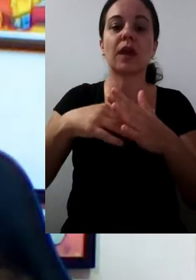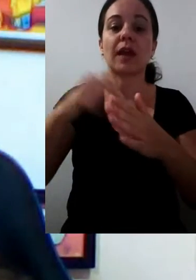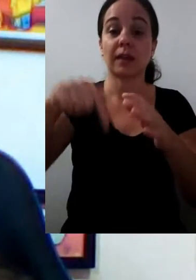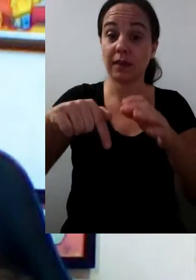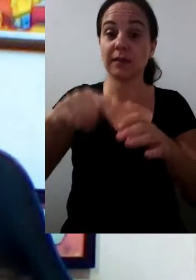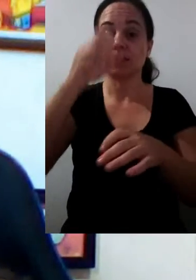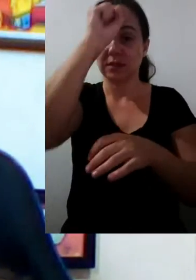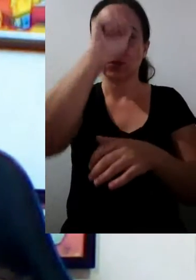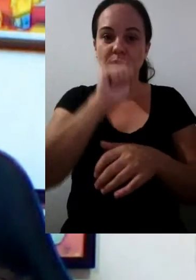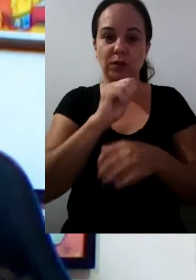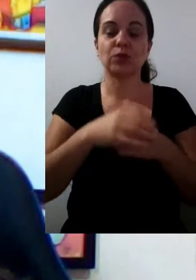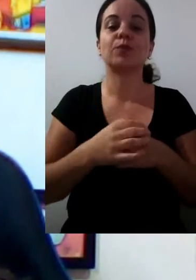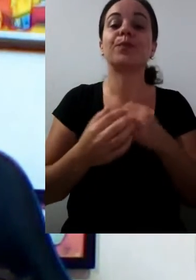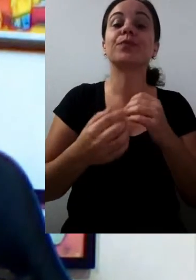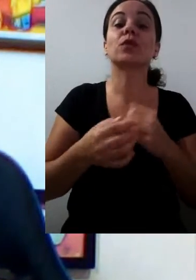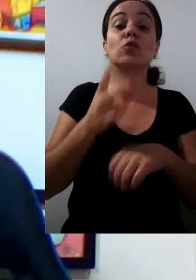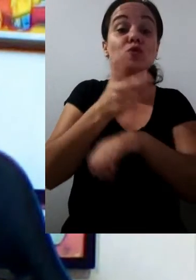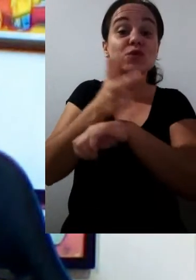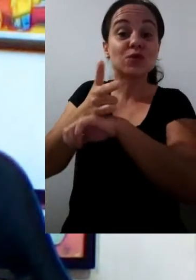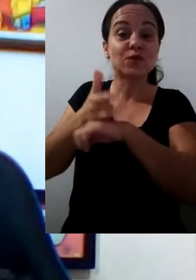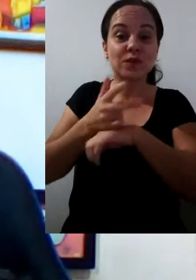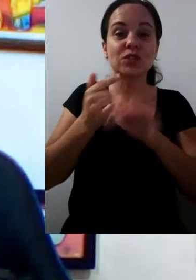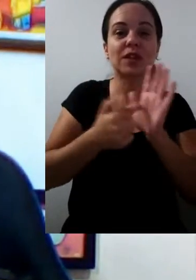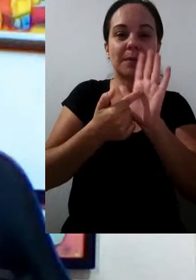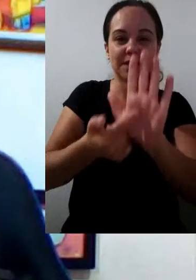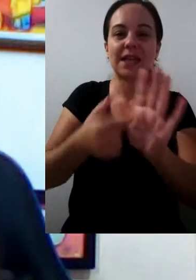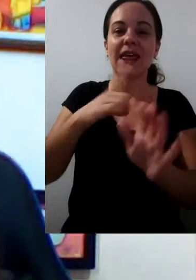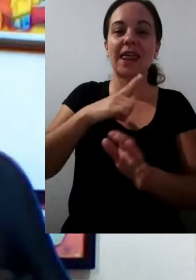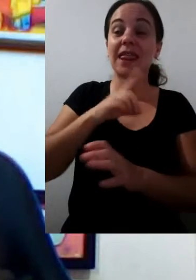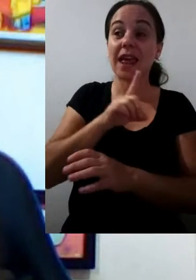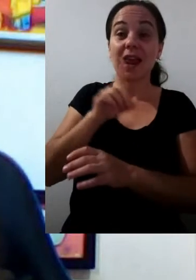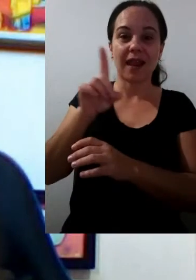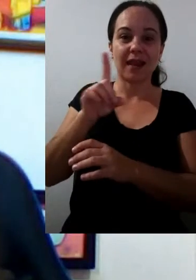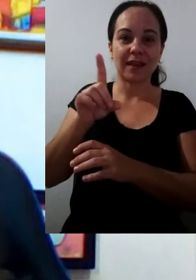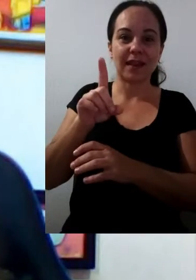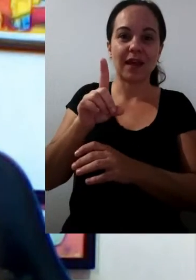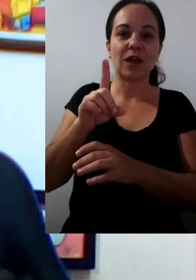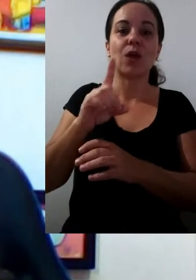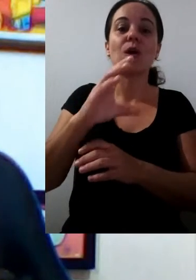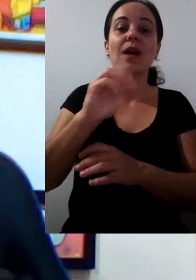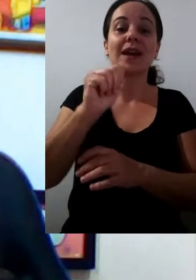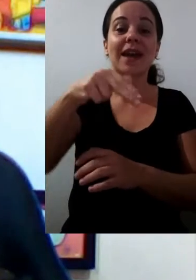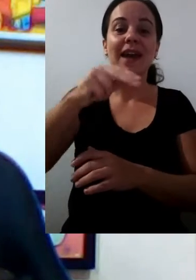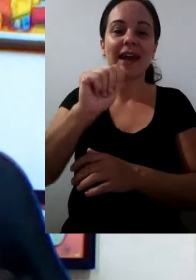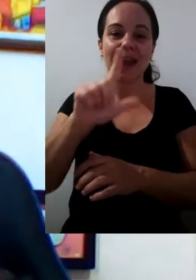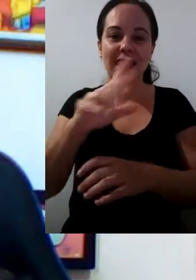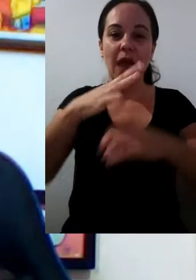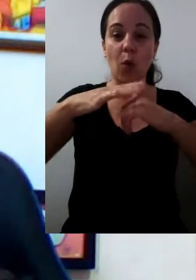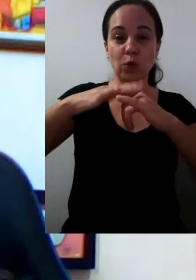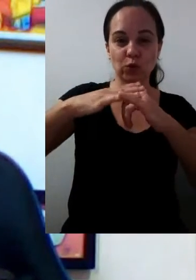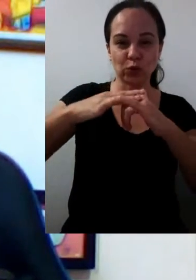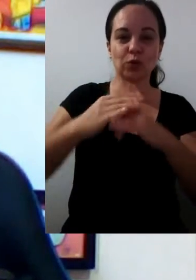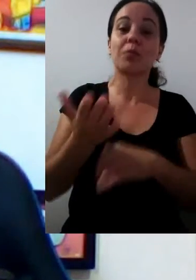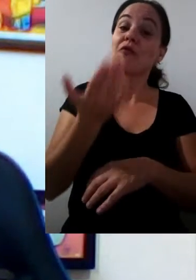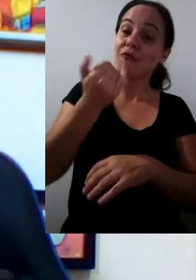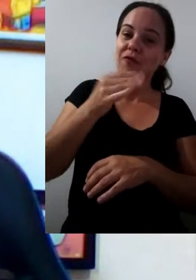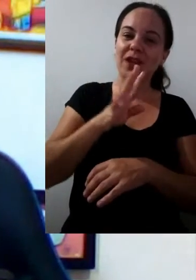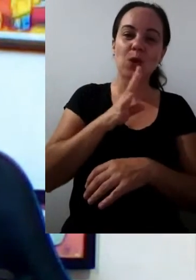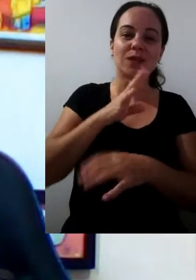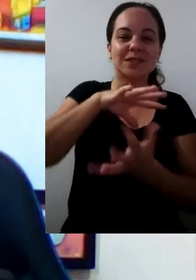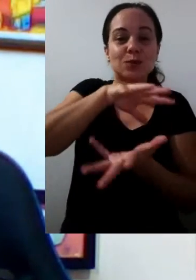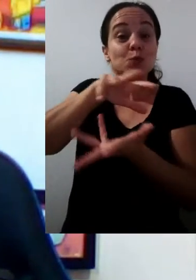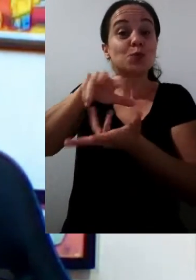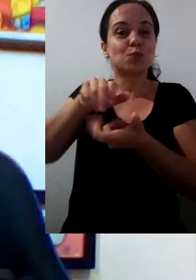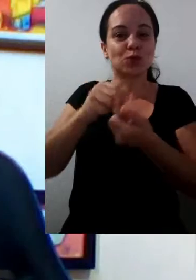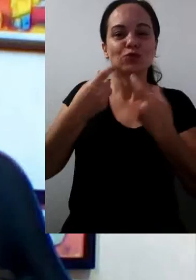Os vídeos das apresentações dos acadêmicos do curso ficarão disponíveis em playlist própria do canal do campus no YouTube. Venha conhecer esse lindo e